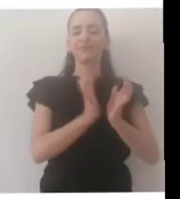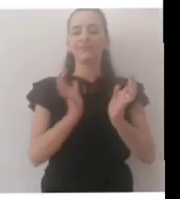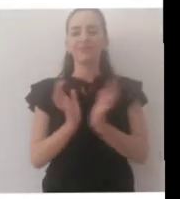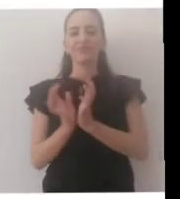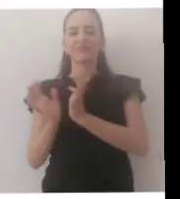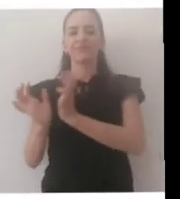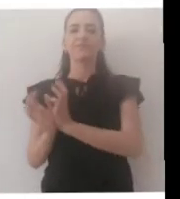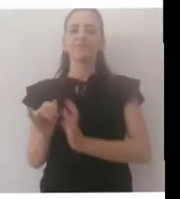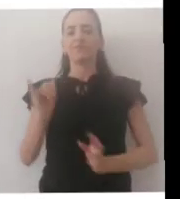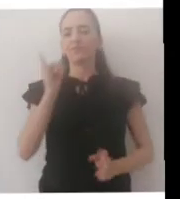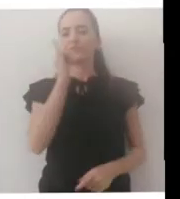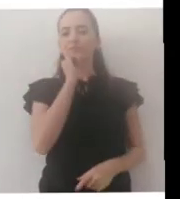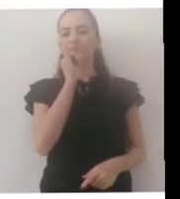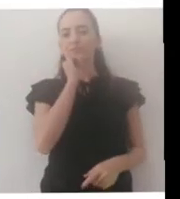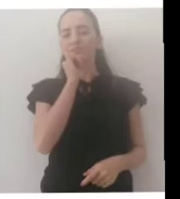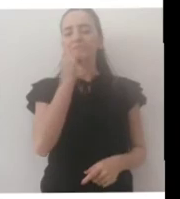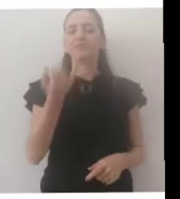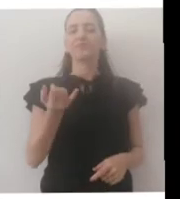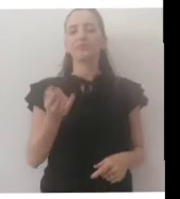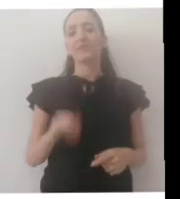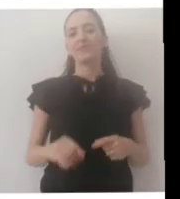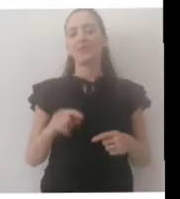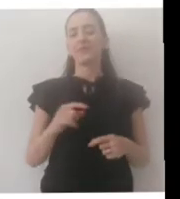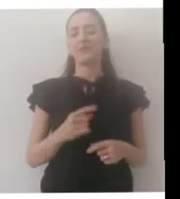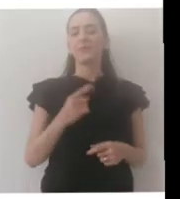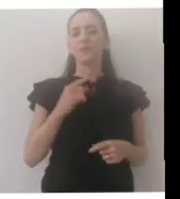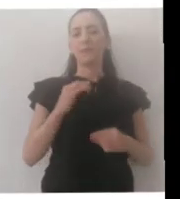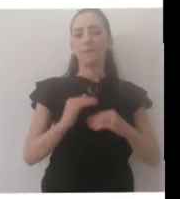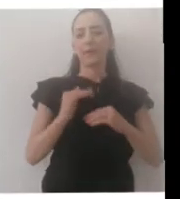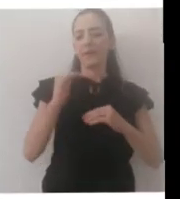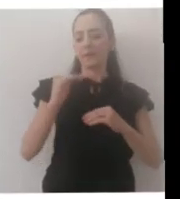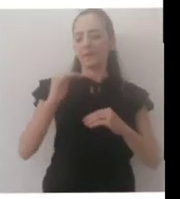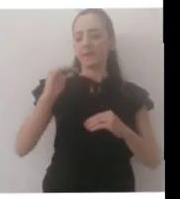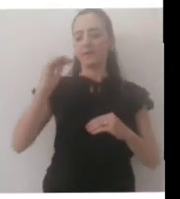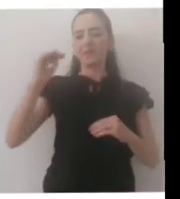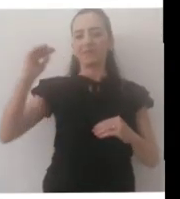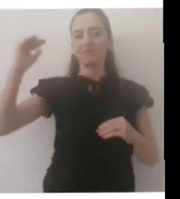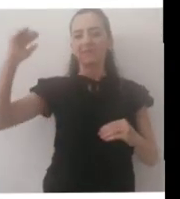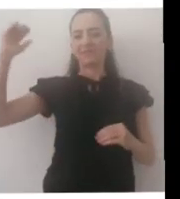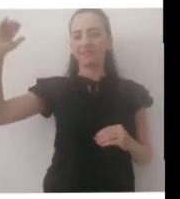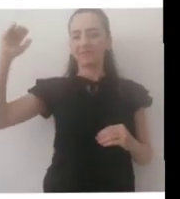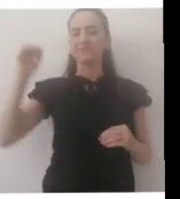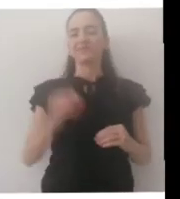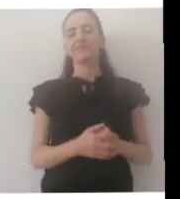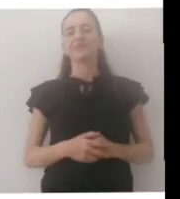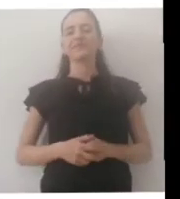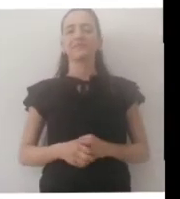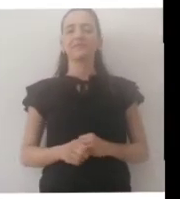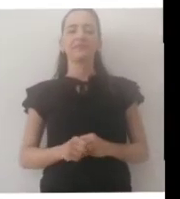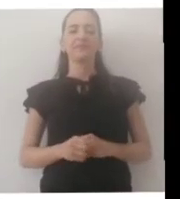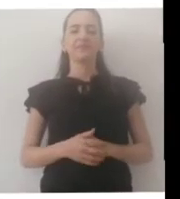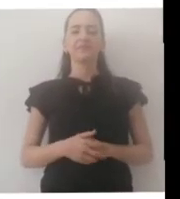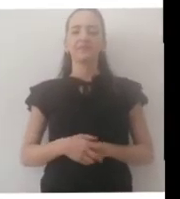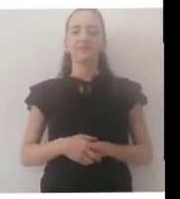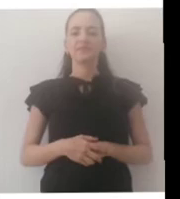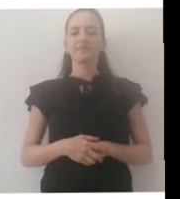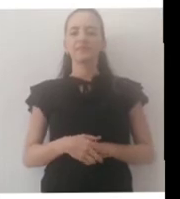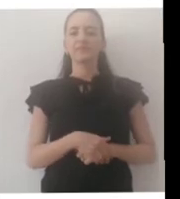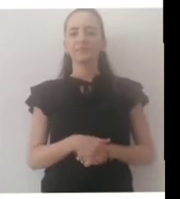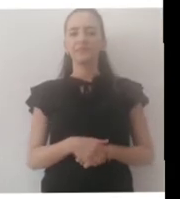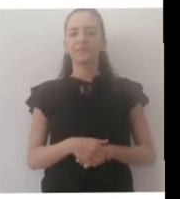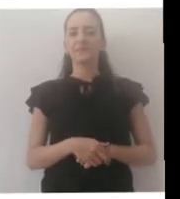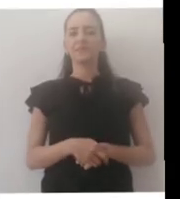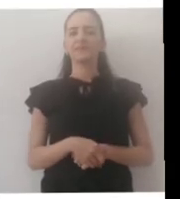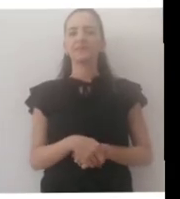justamente essa questão assim de quando se solicita que a criança coloque do menor para o maior e comece a botar naquele formato,